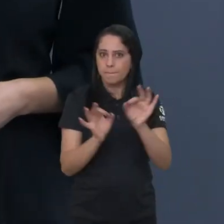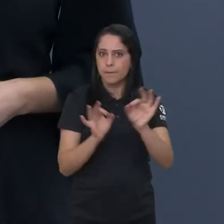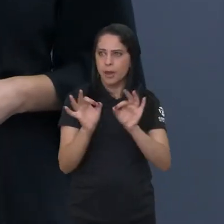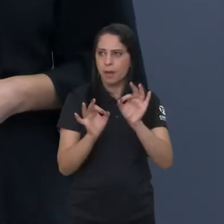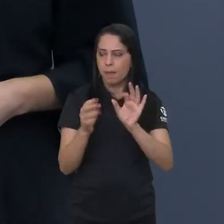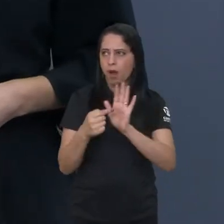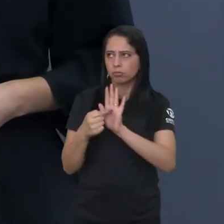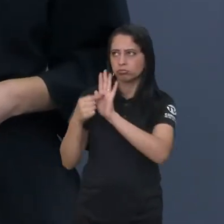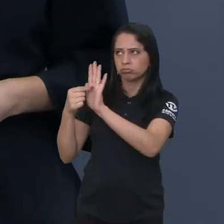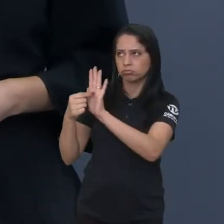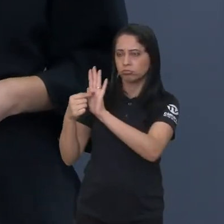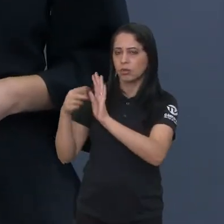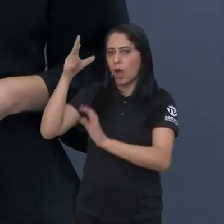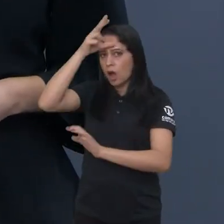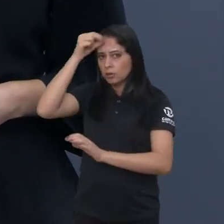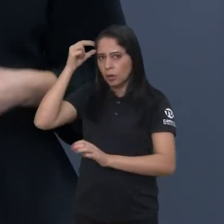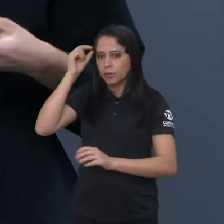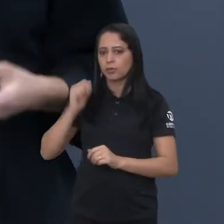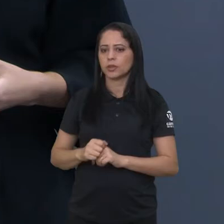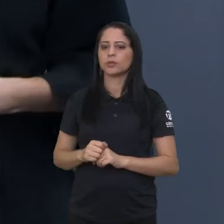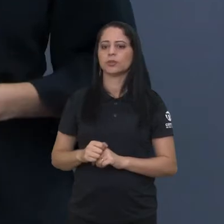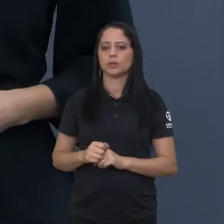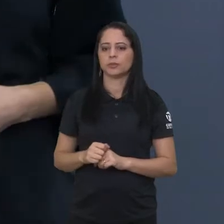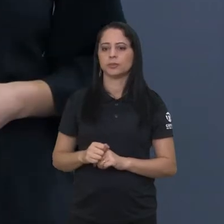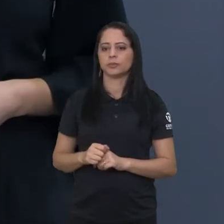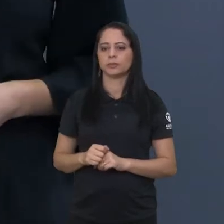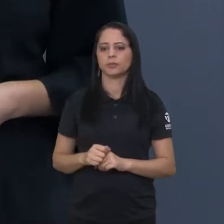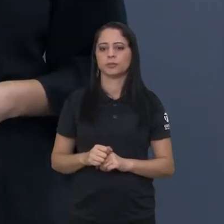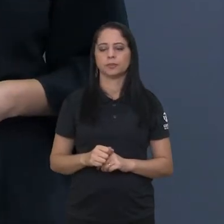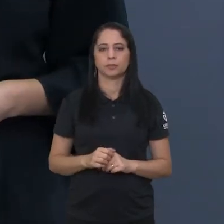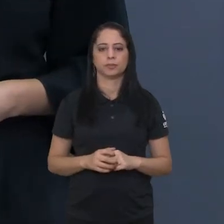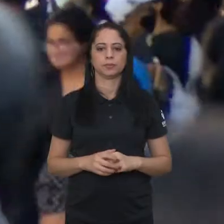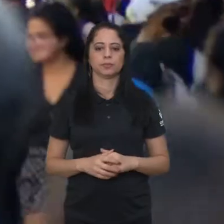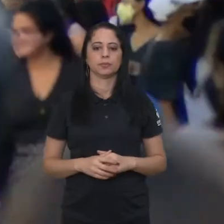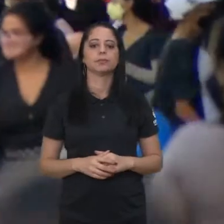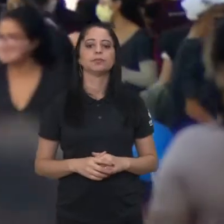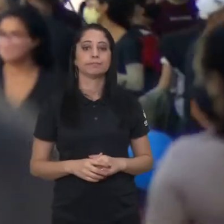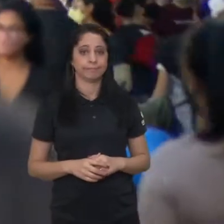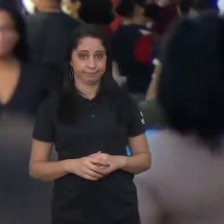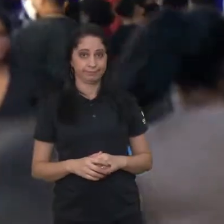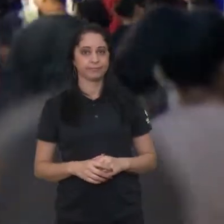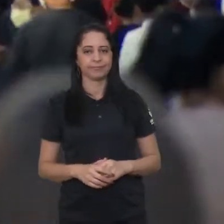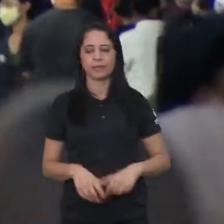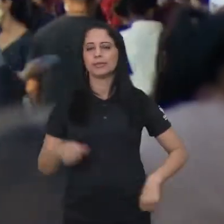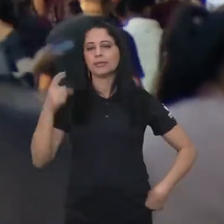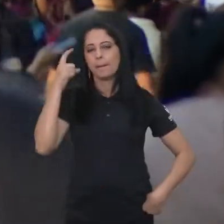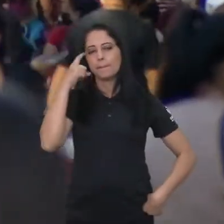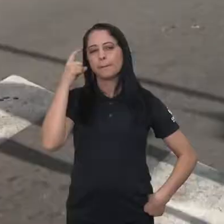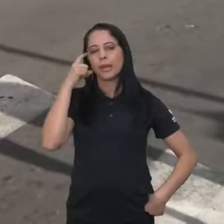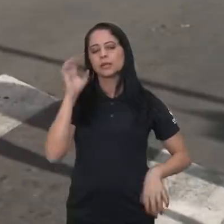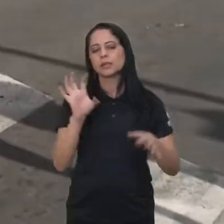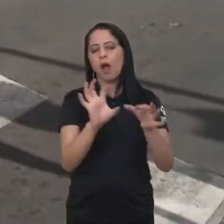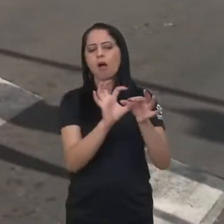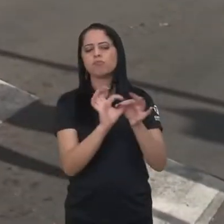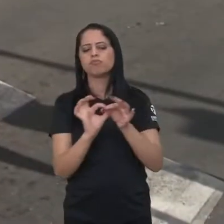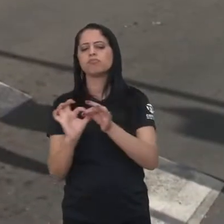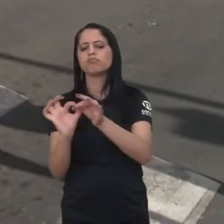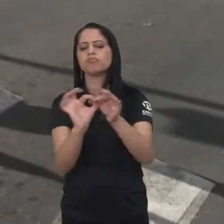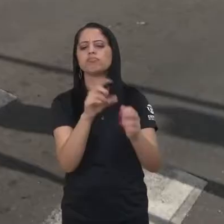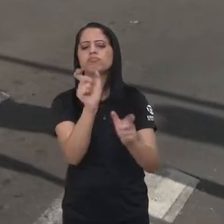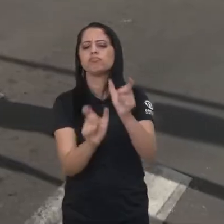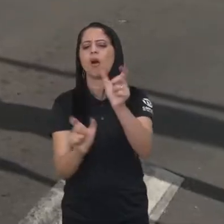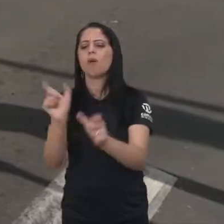escola acompanhada do vereador para saber mais detalhes dessa história. Pensar no coletivo e em como nossas ações